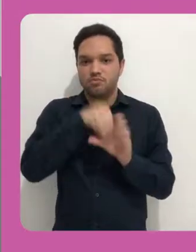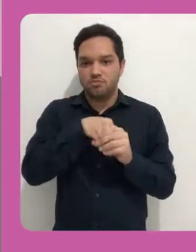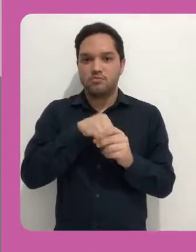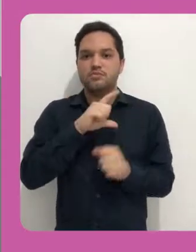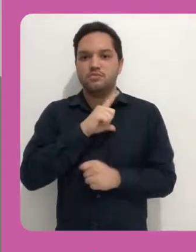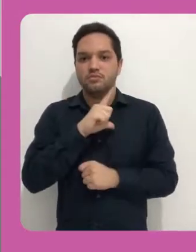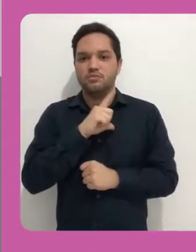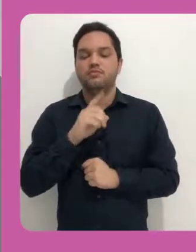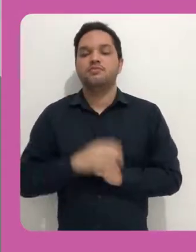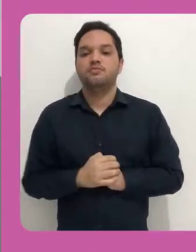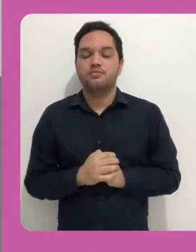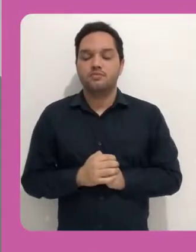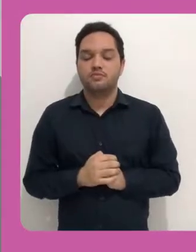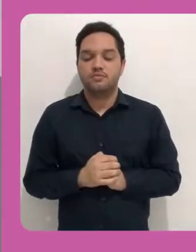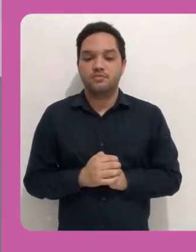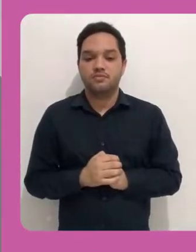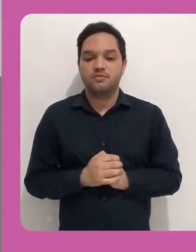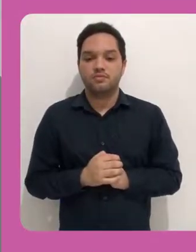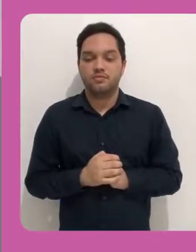Bom,